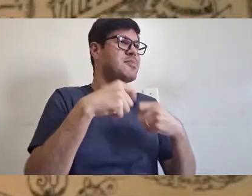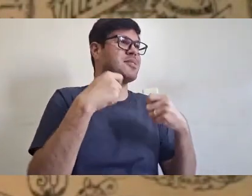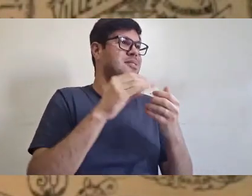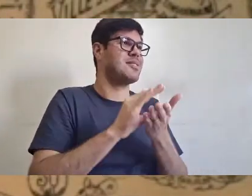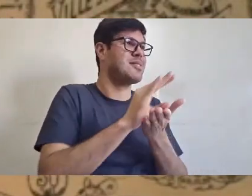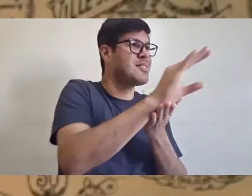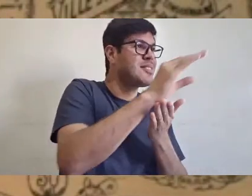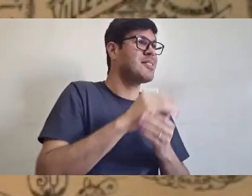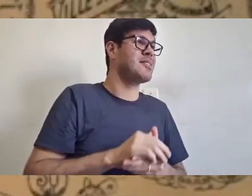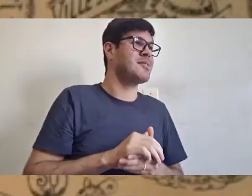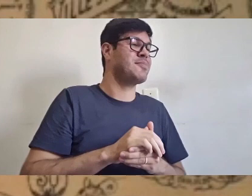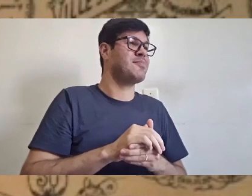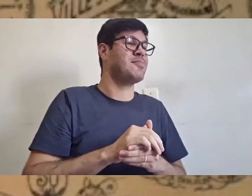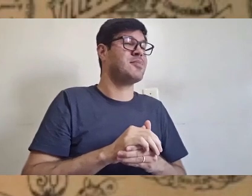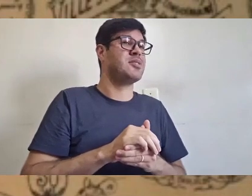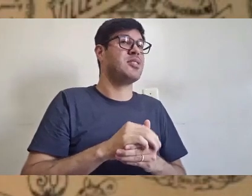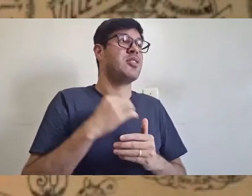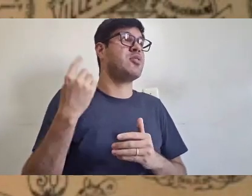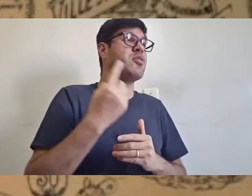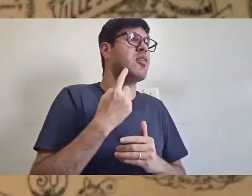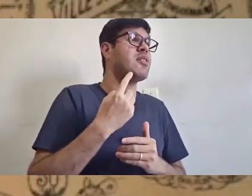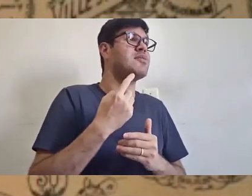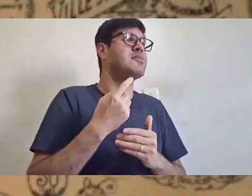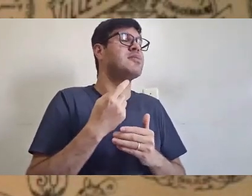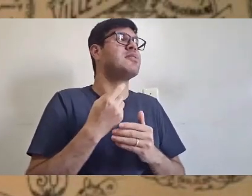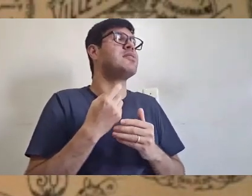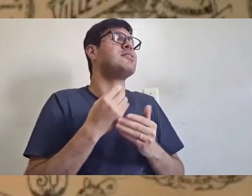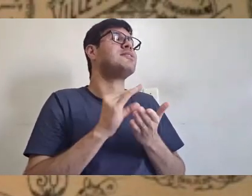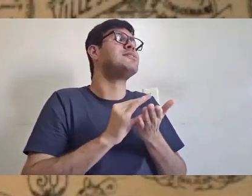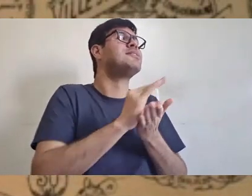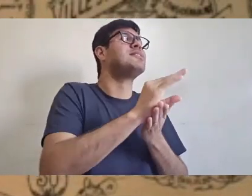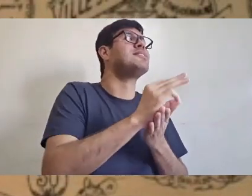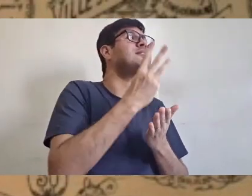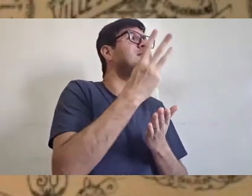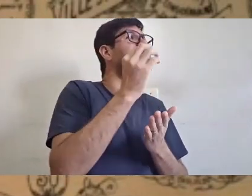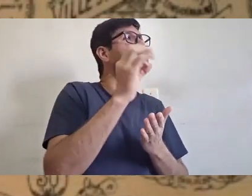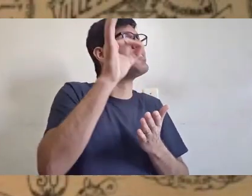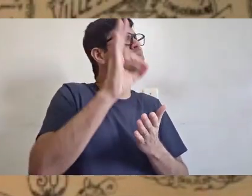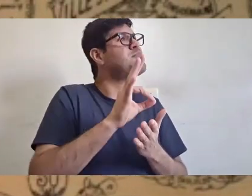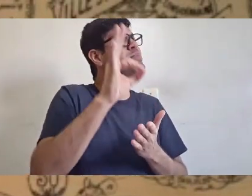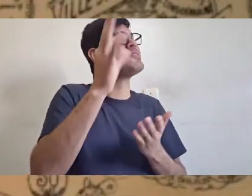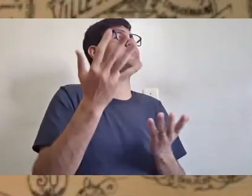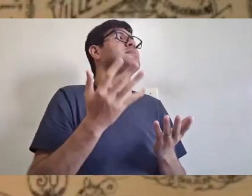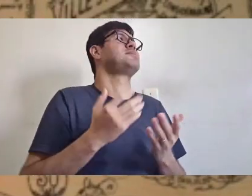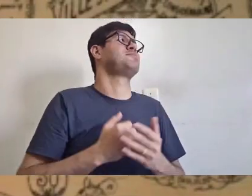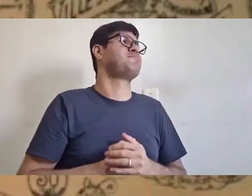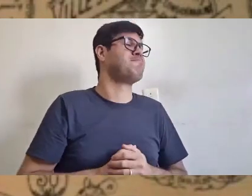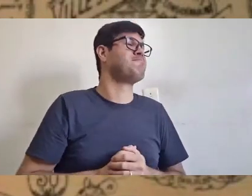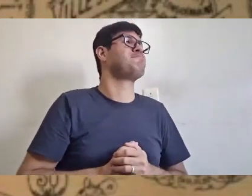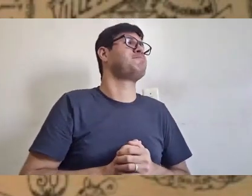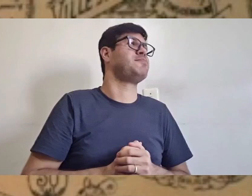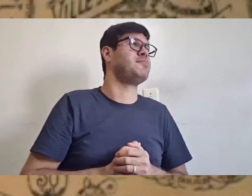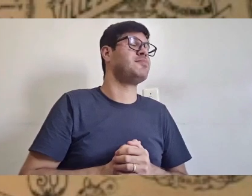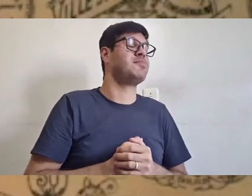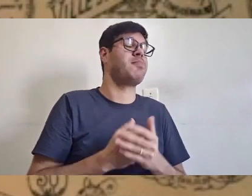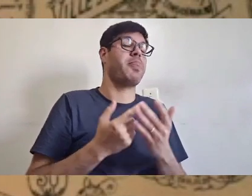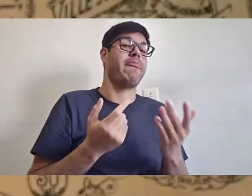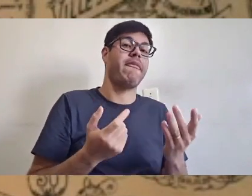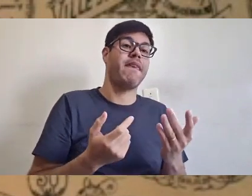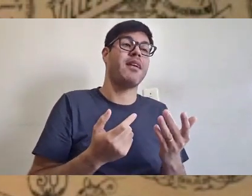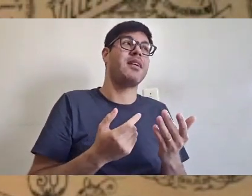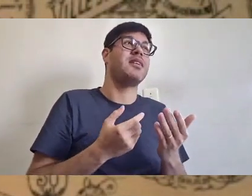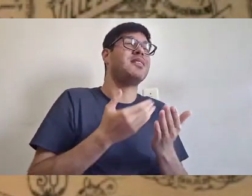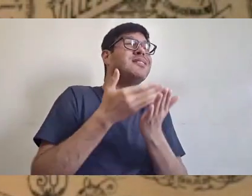seria 15%. Araras aplica 25%, 28%, até 30% chegou a